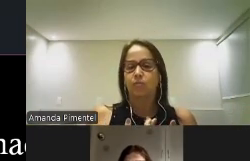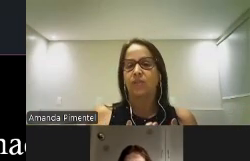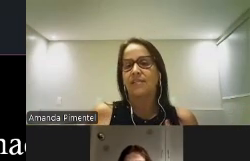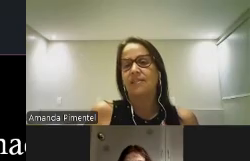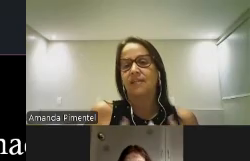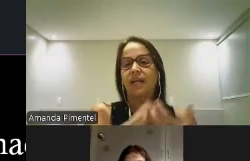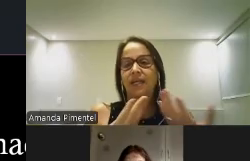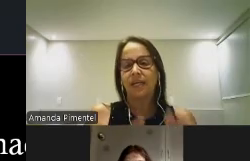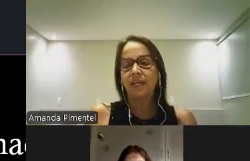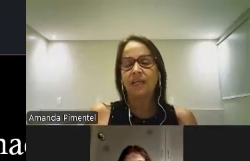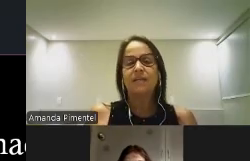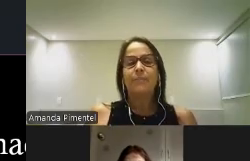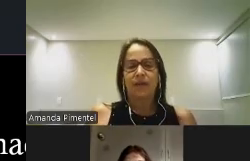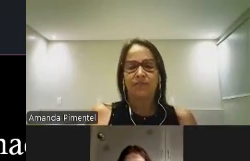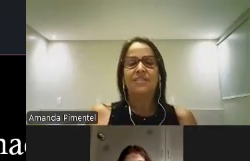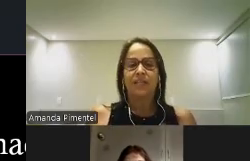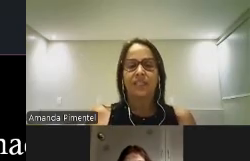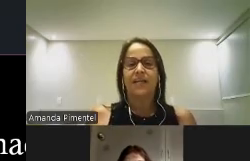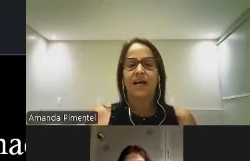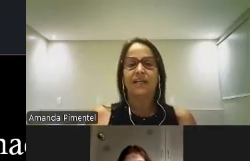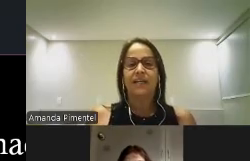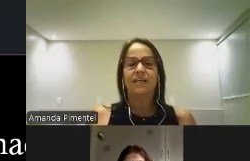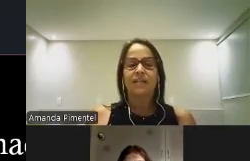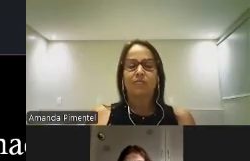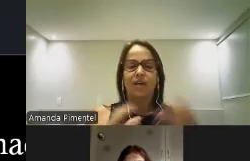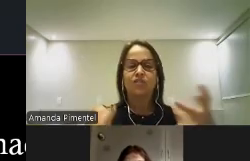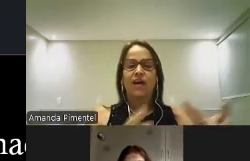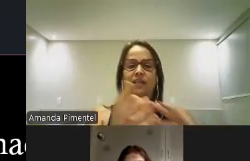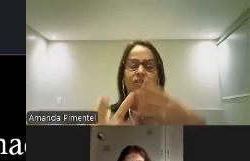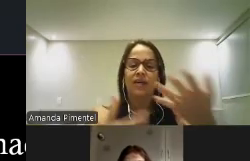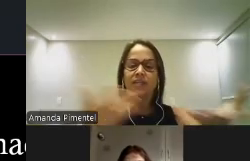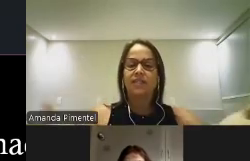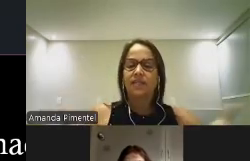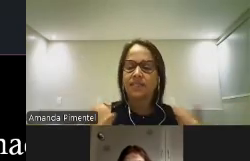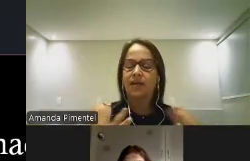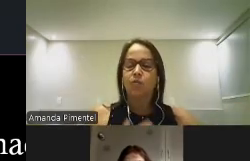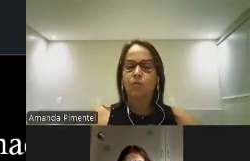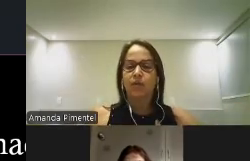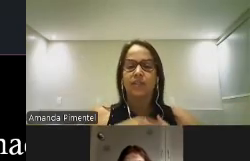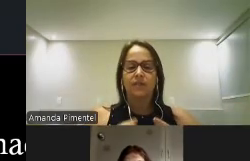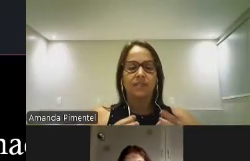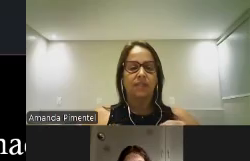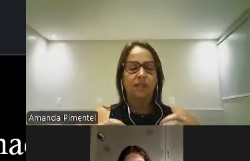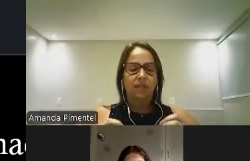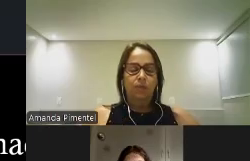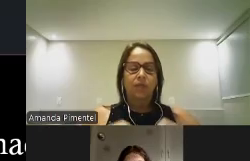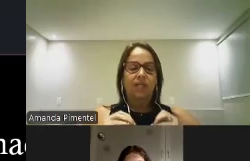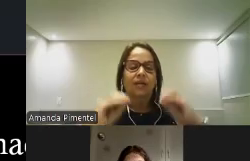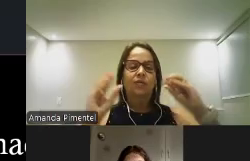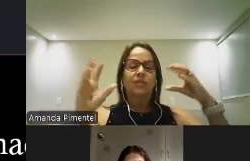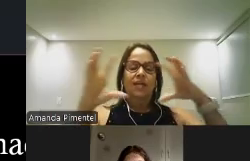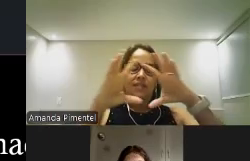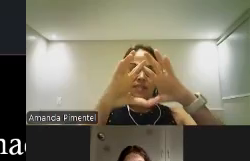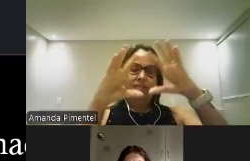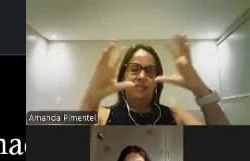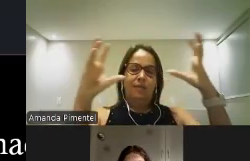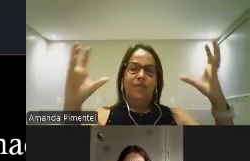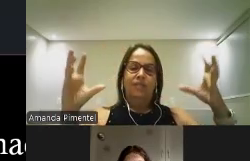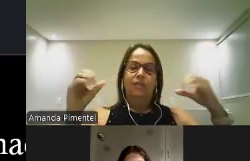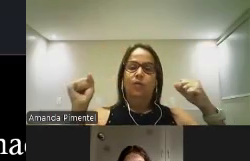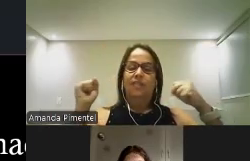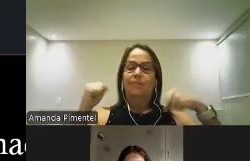as pessoas Tá. pudessem ler, para facilitar, né? Mas falando aí desse acúmulo. Então, assim, o que